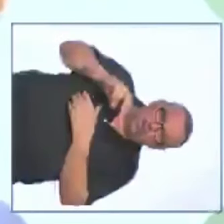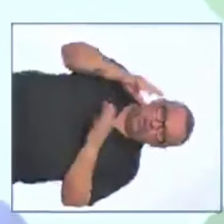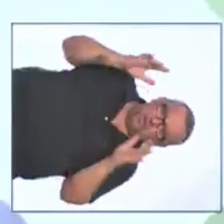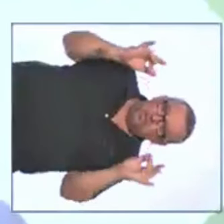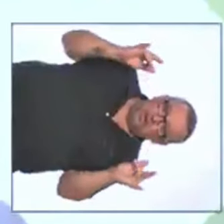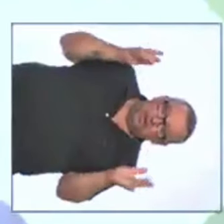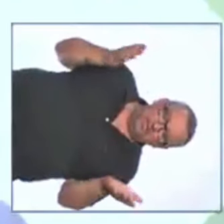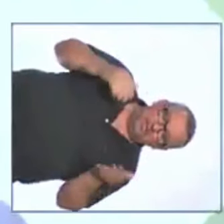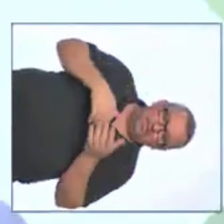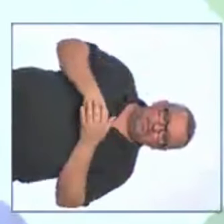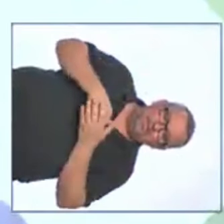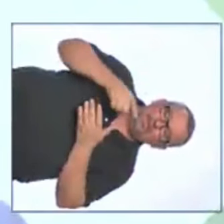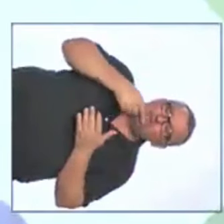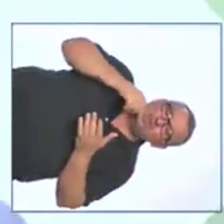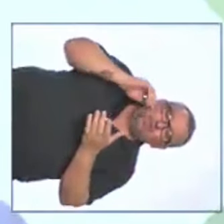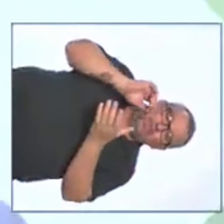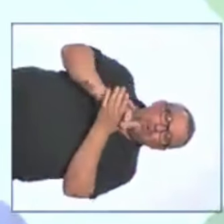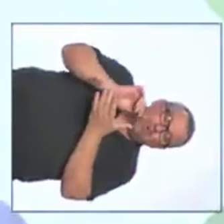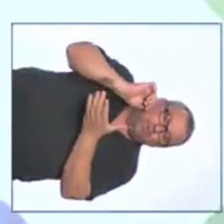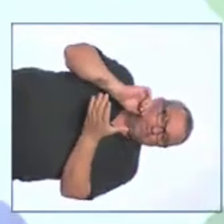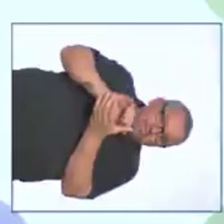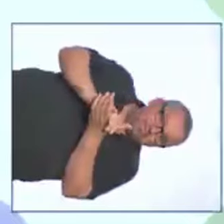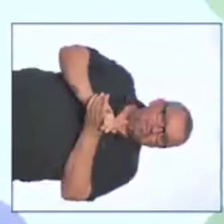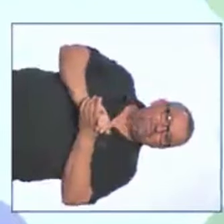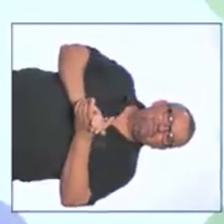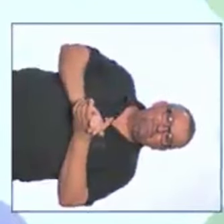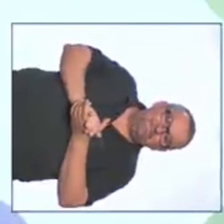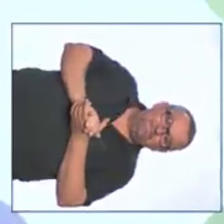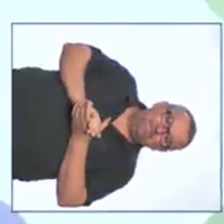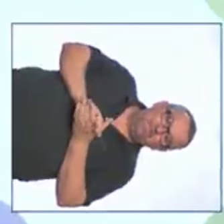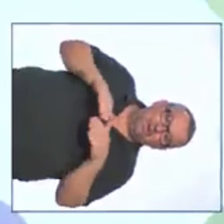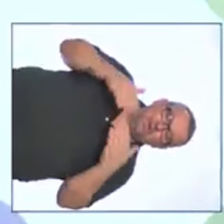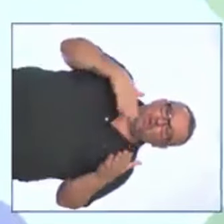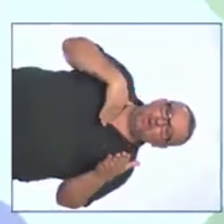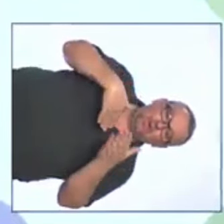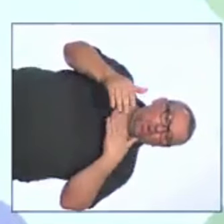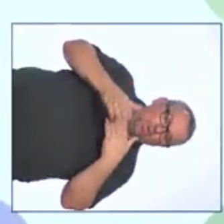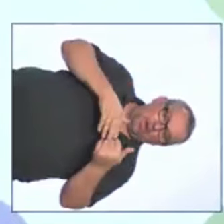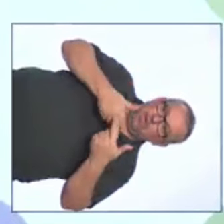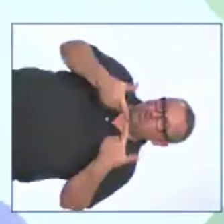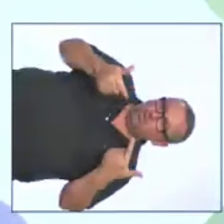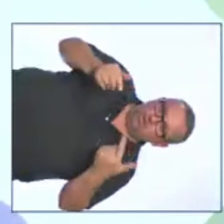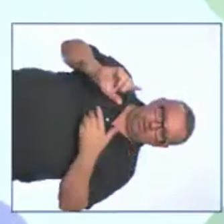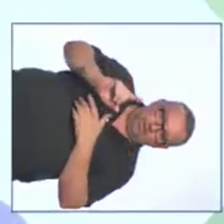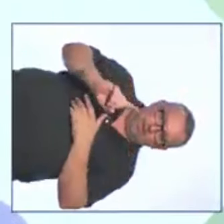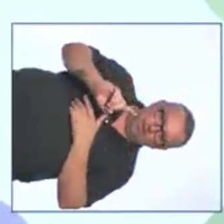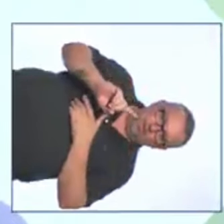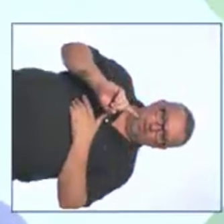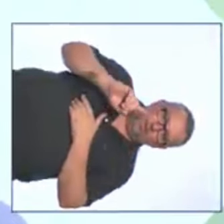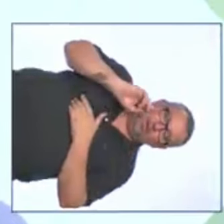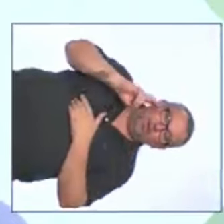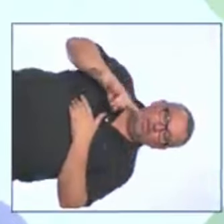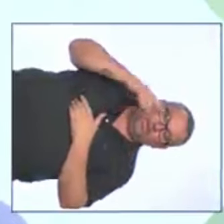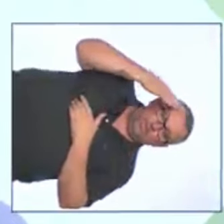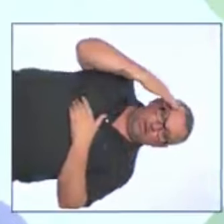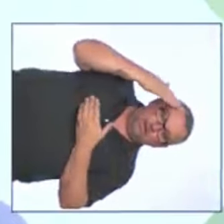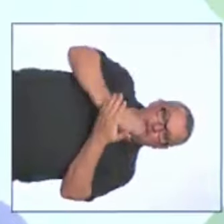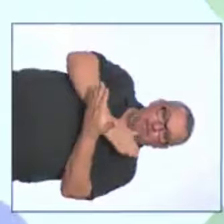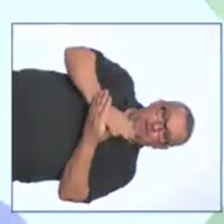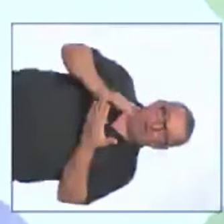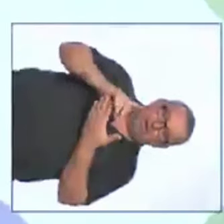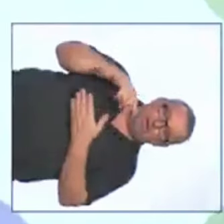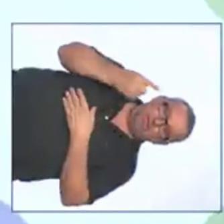namorada né sua esposa e assim vai então não é qualquer coisa o que a gente tem que separar é o que pra